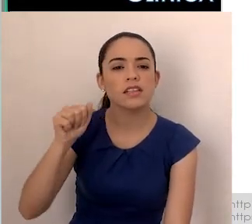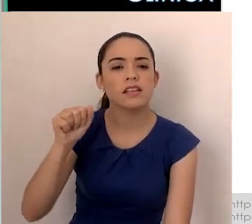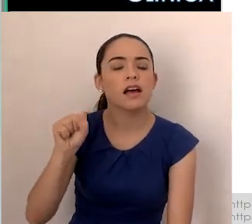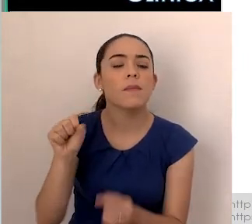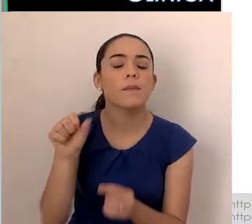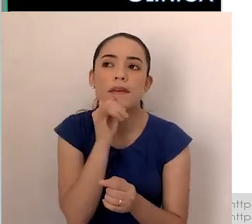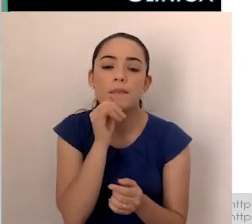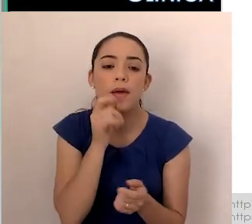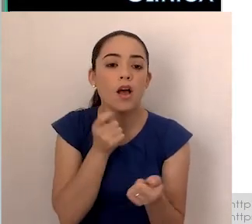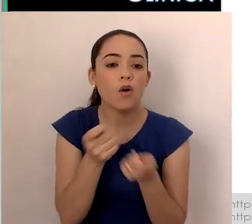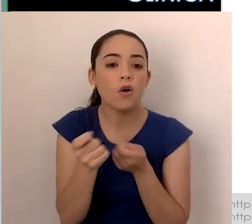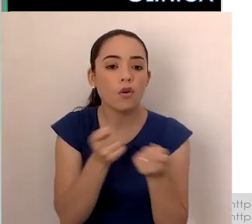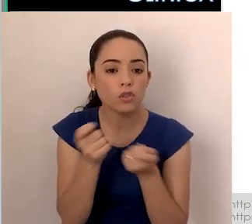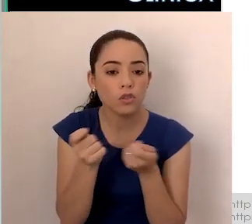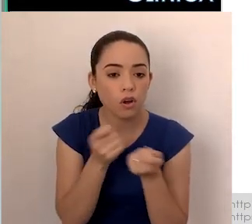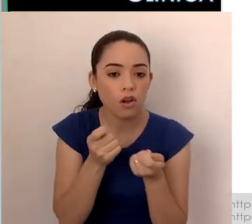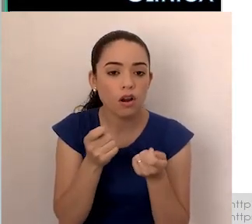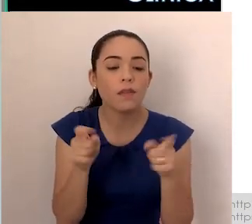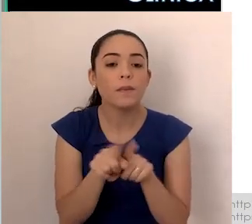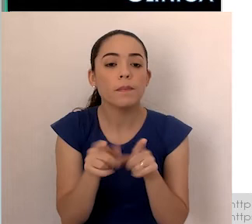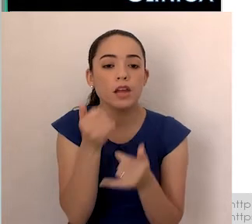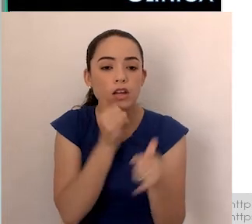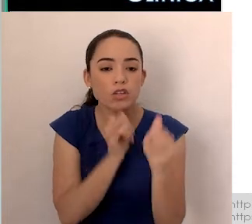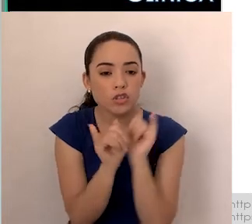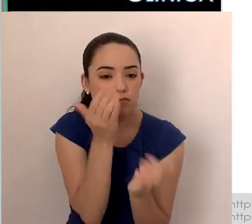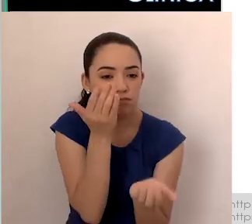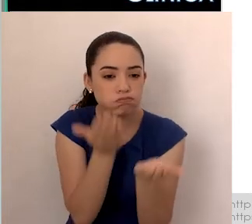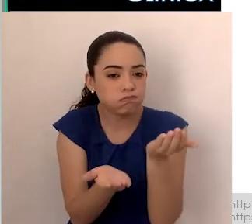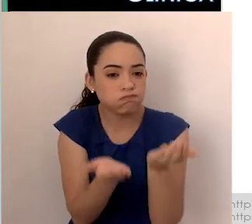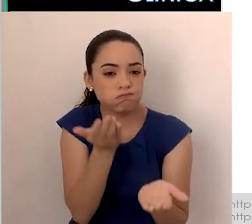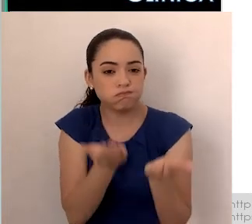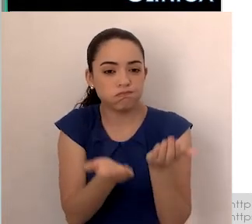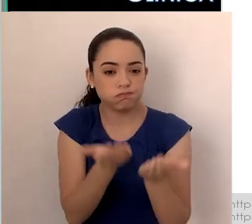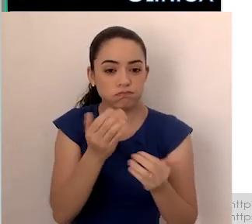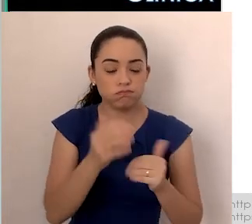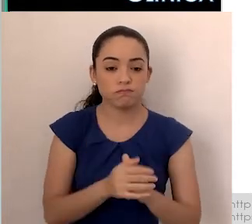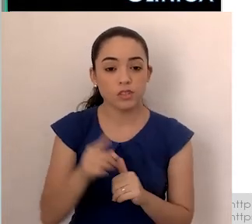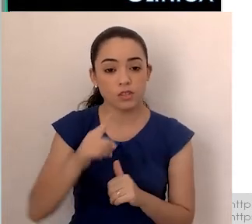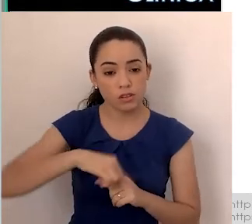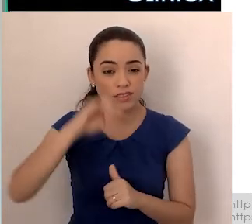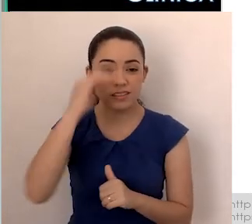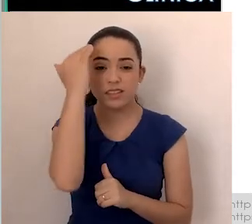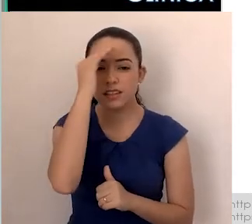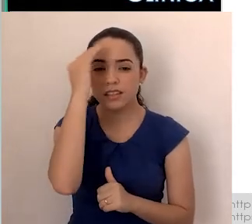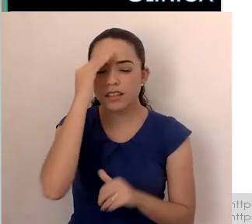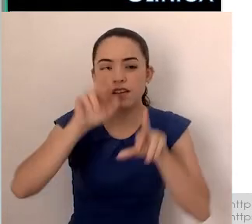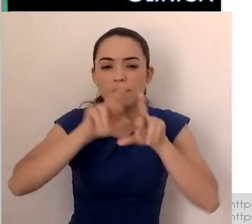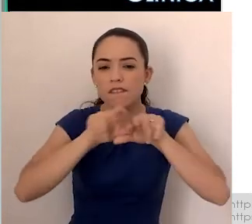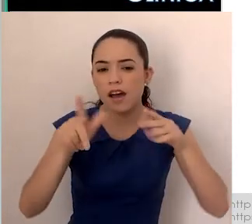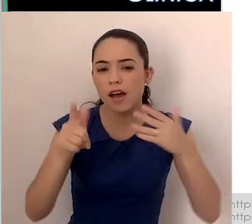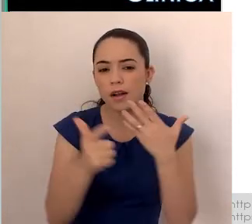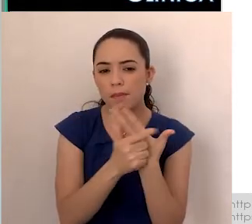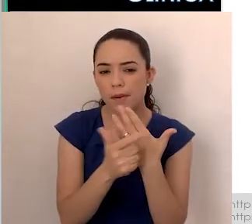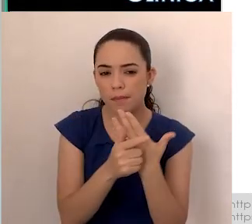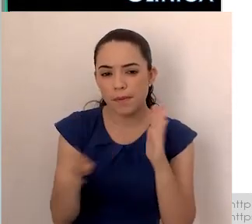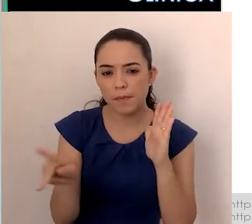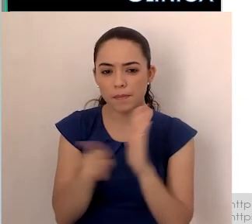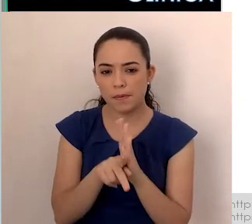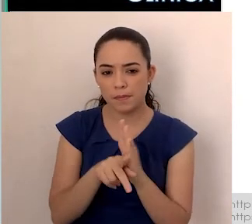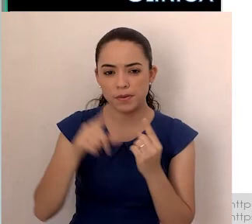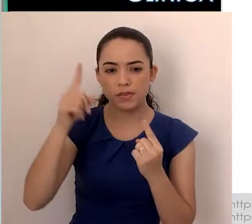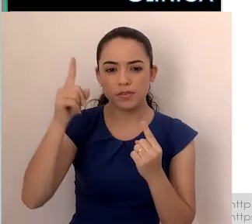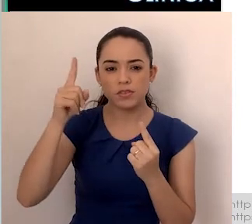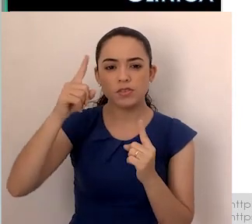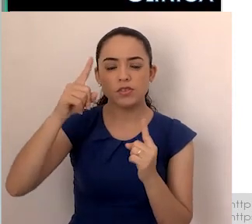regulam a sensibilidade à insulina, regulam o consumo de energia e, novamente, controlam o estado inflamatório.